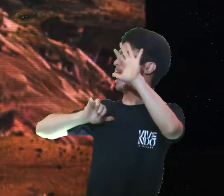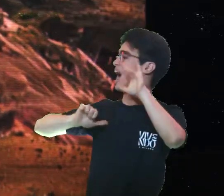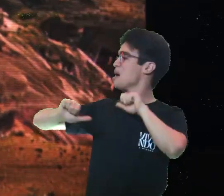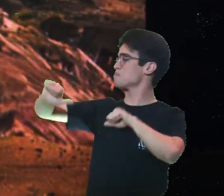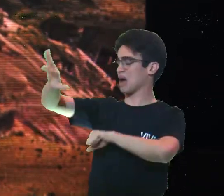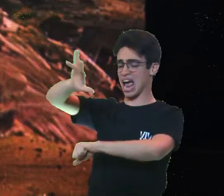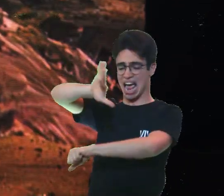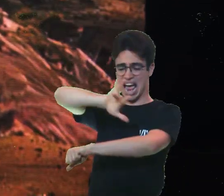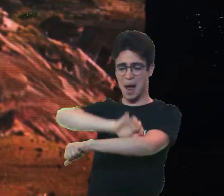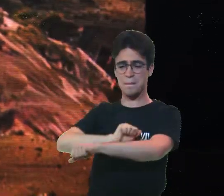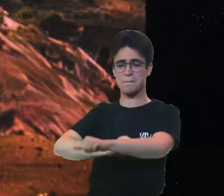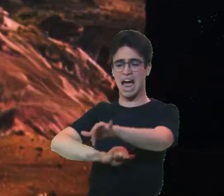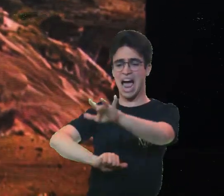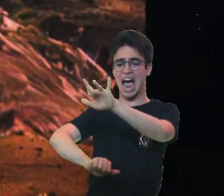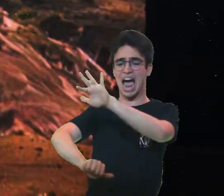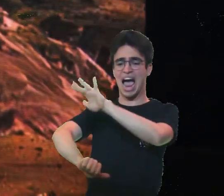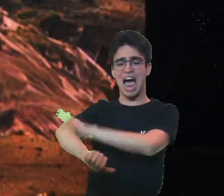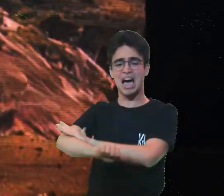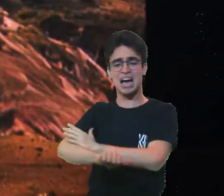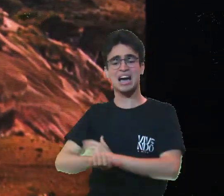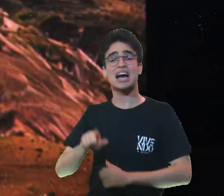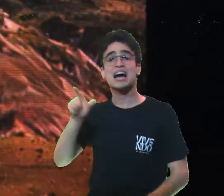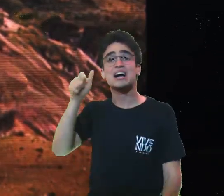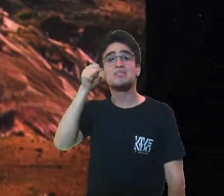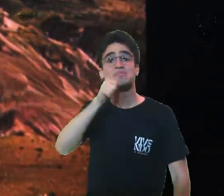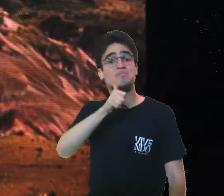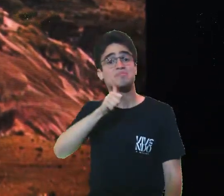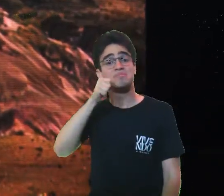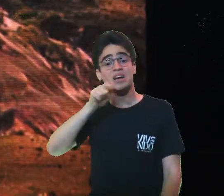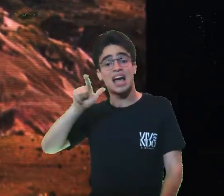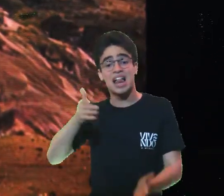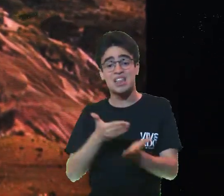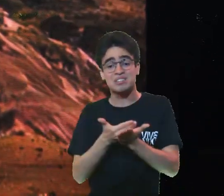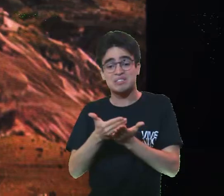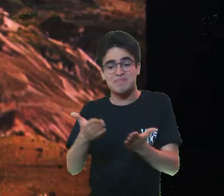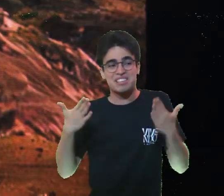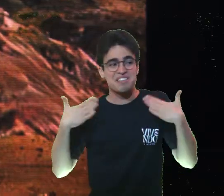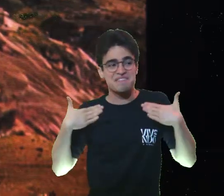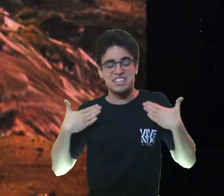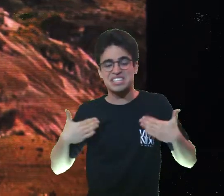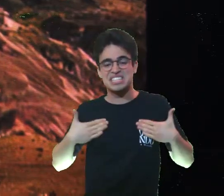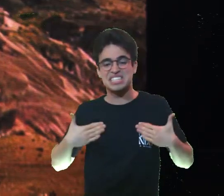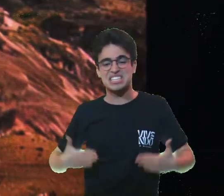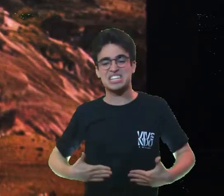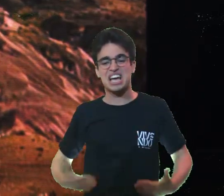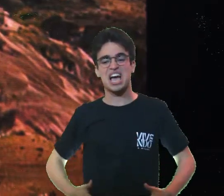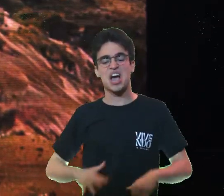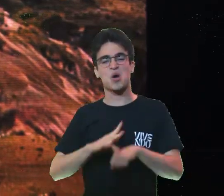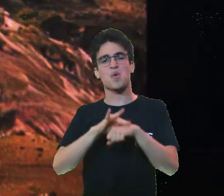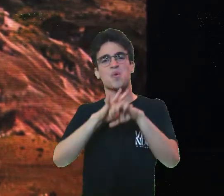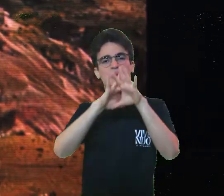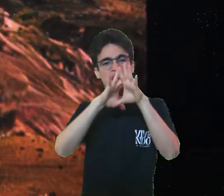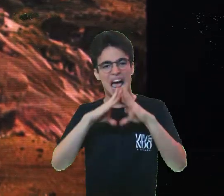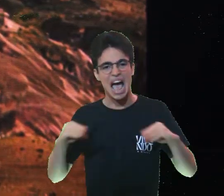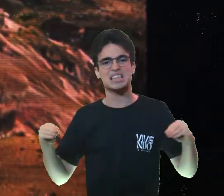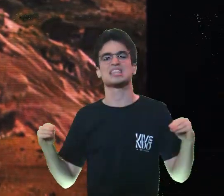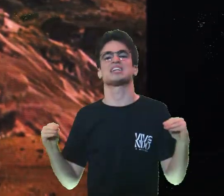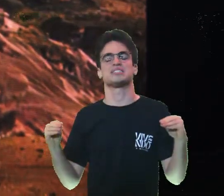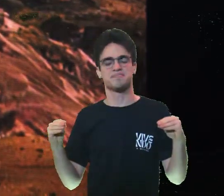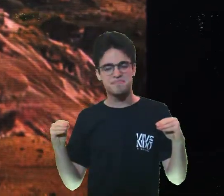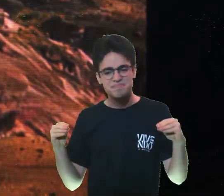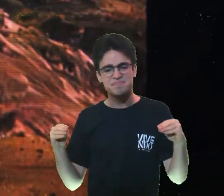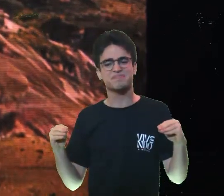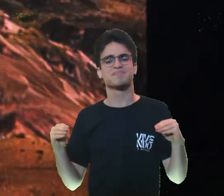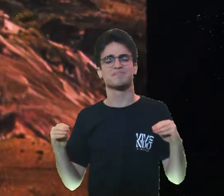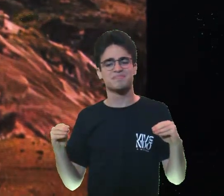pele daquela mulher, ela começa a ser curada fisicamente e emocionalmente.